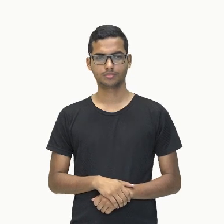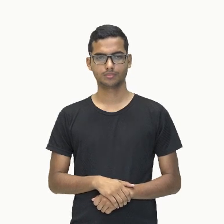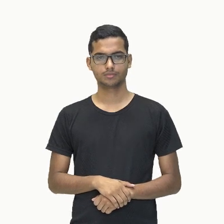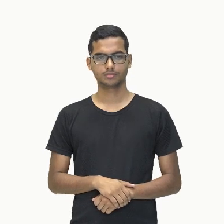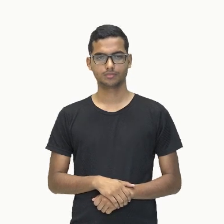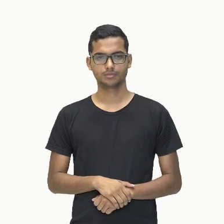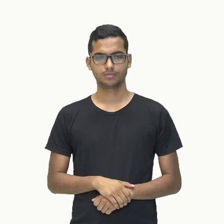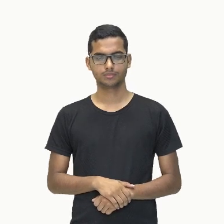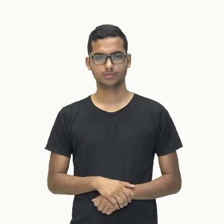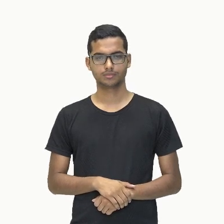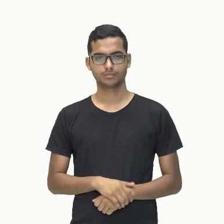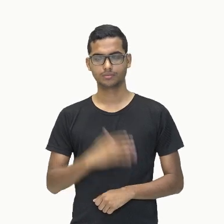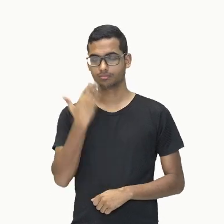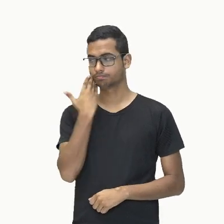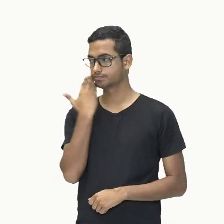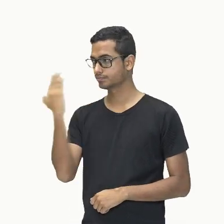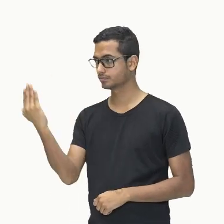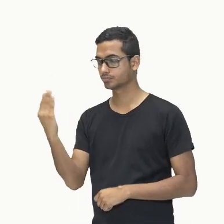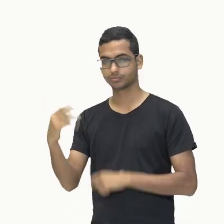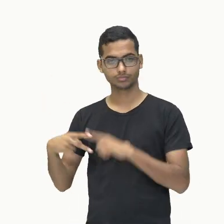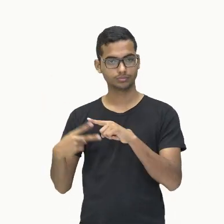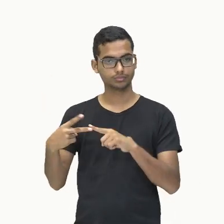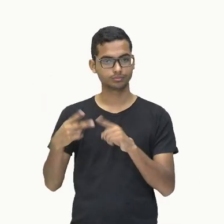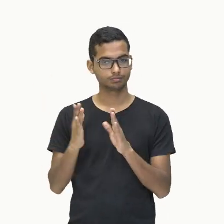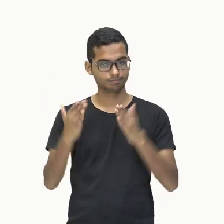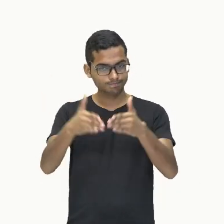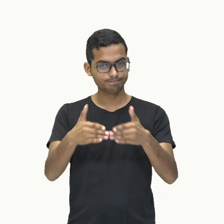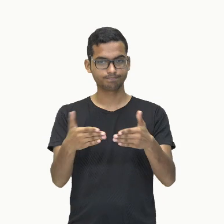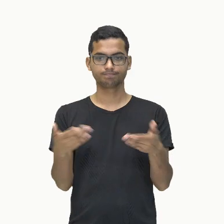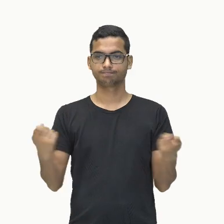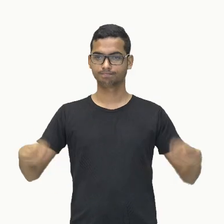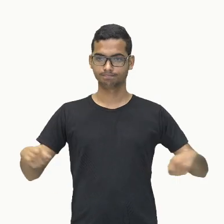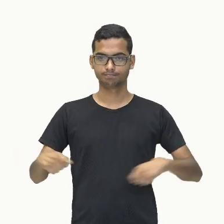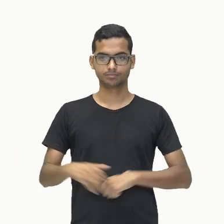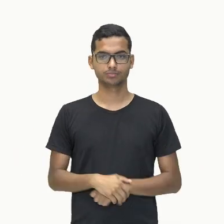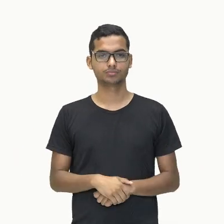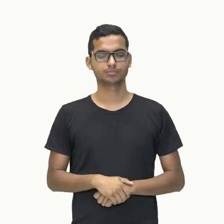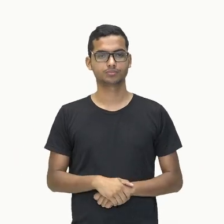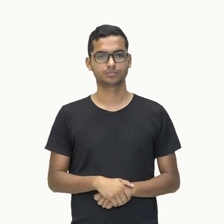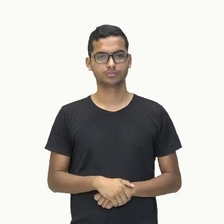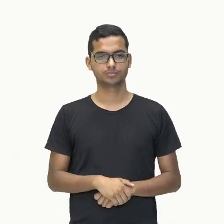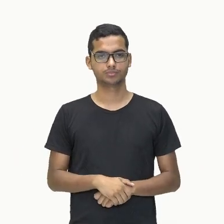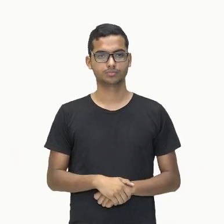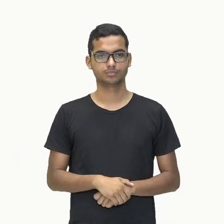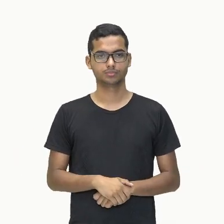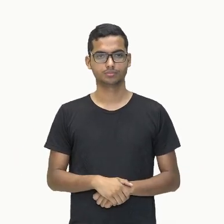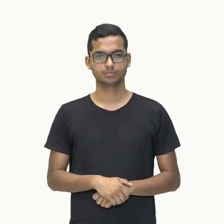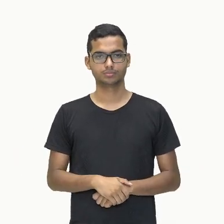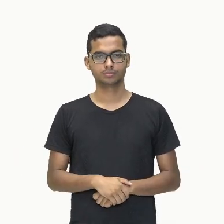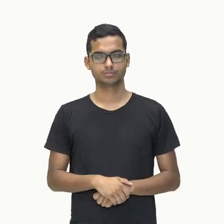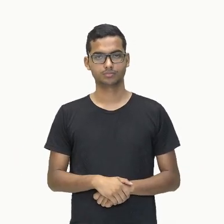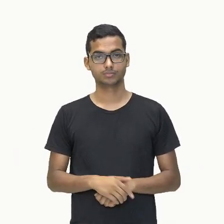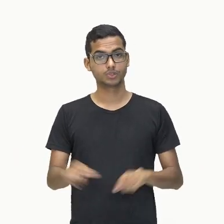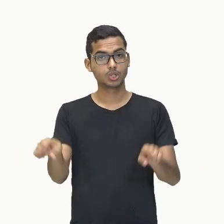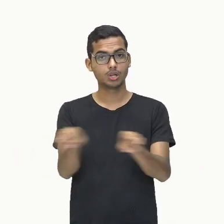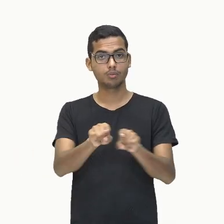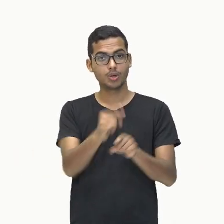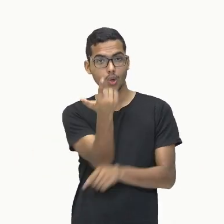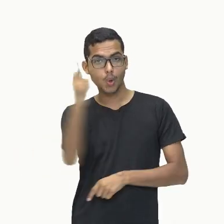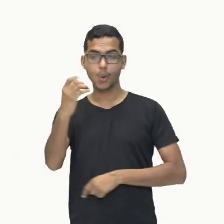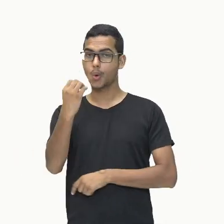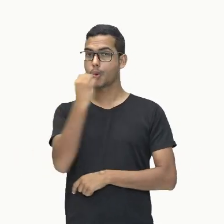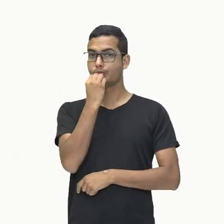precisar nos concentrar, tá bom? É claro que em outro momento nós vamos aprender a fazer